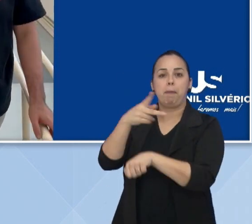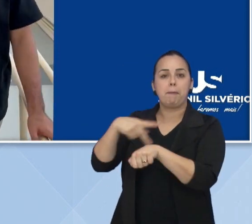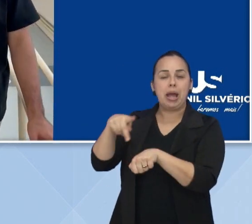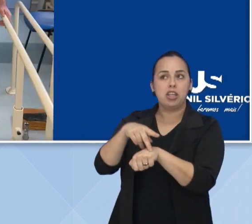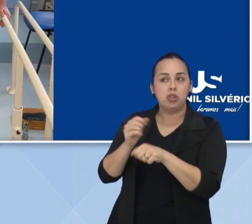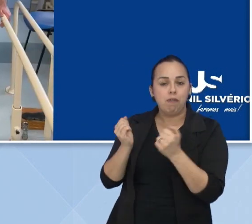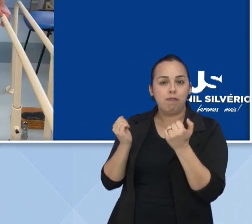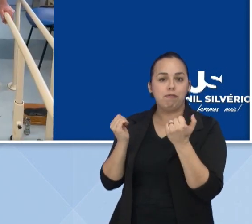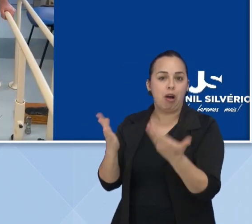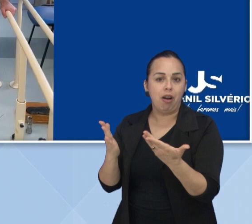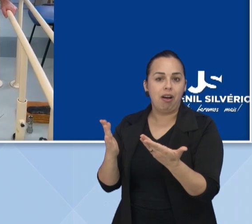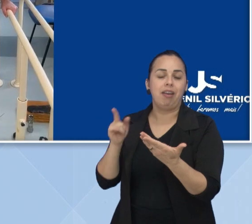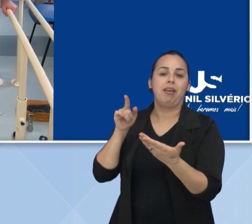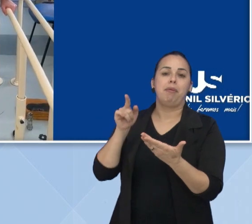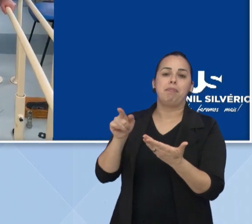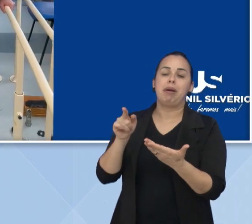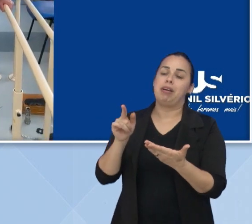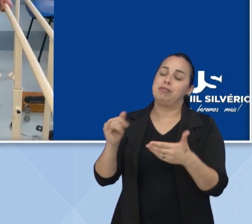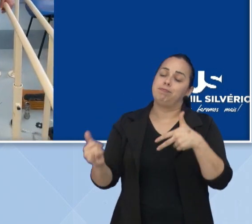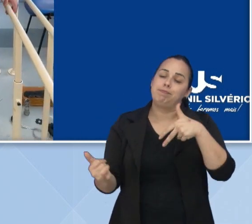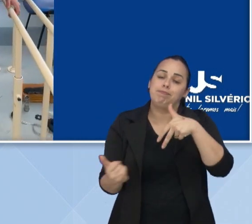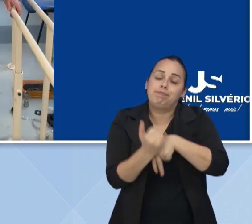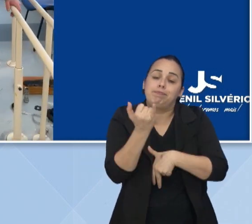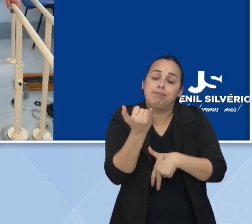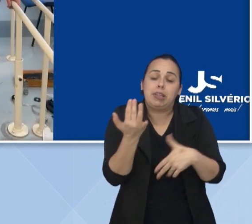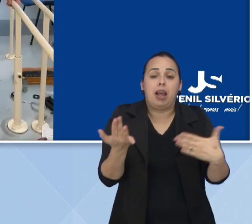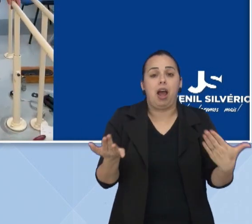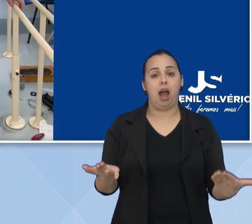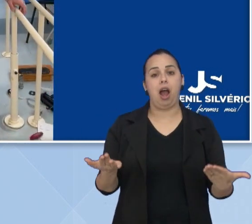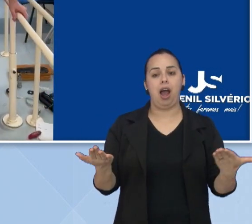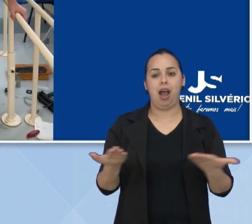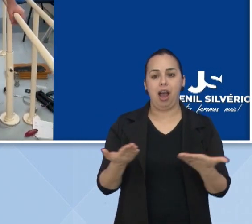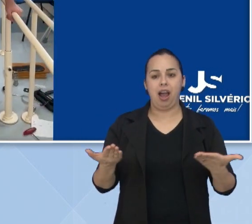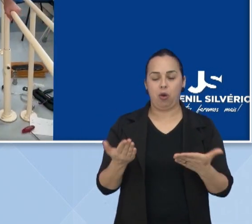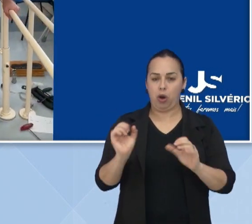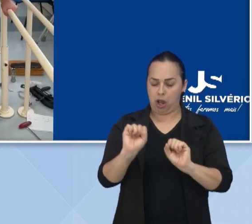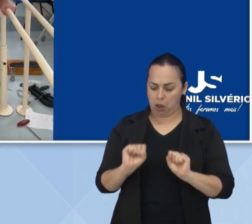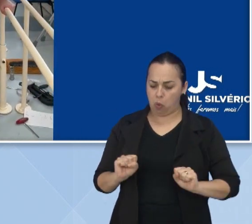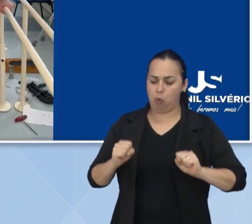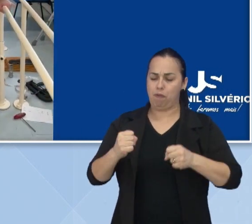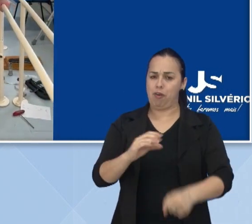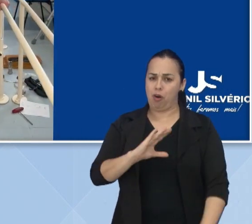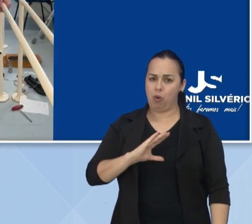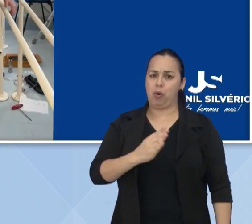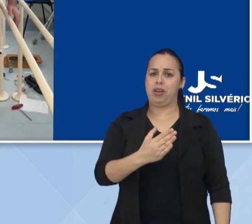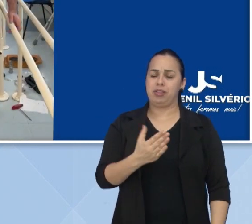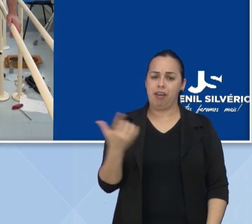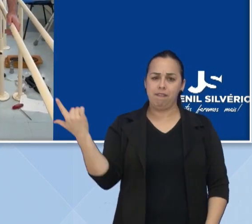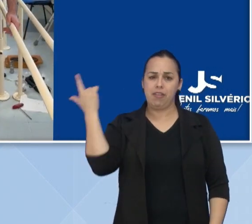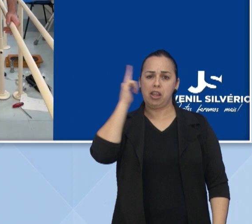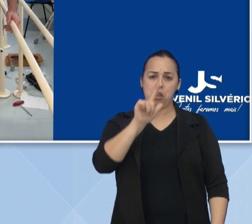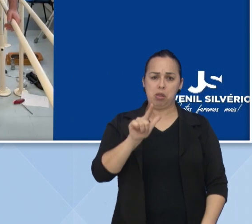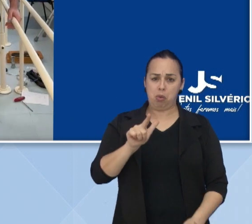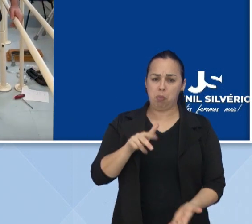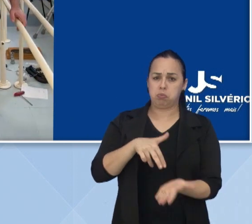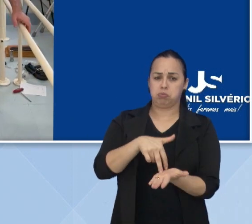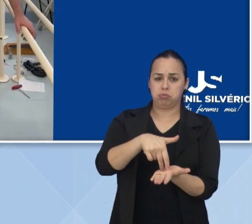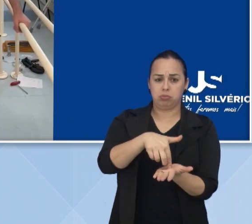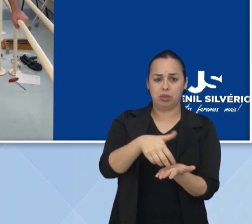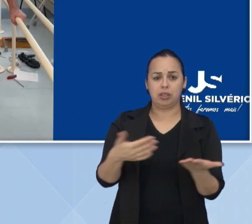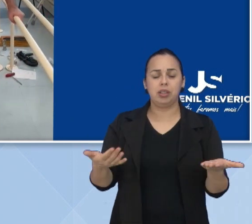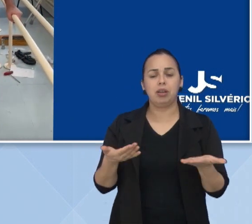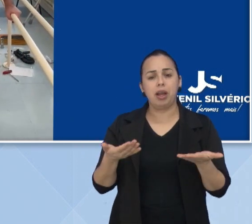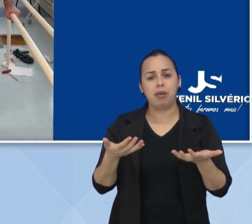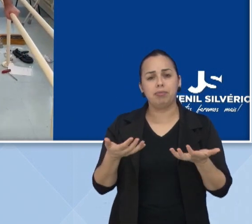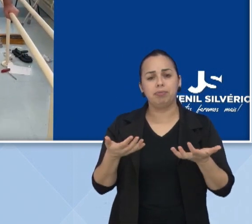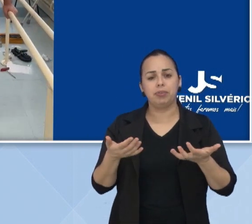vida, foi acometido por esse incidente, mas agora, com bastante garra e força, está vencendo esse obstáculo. Eu queria, presidente, me